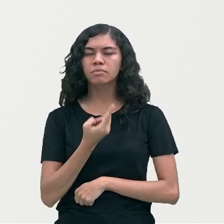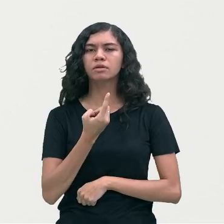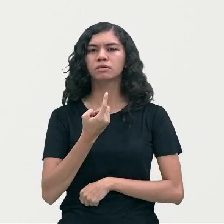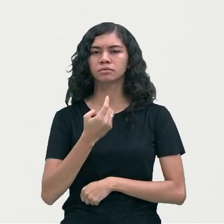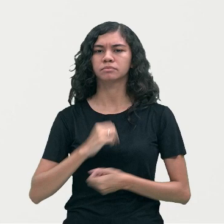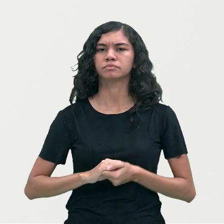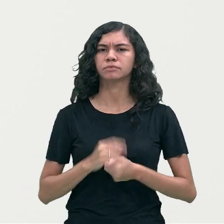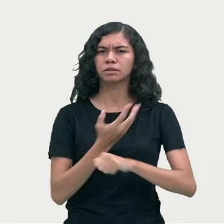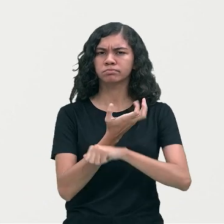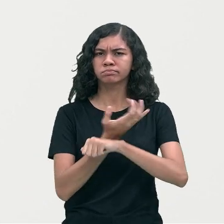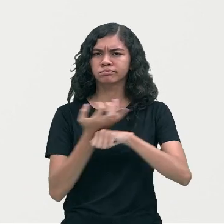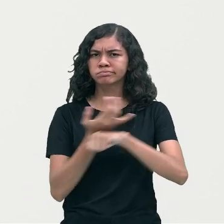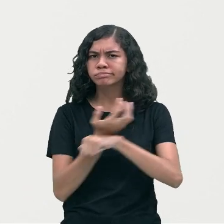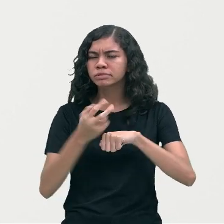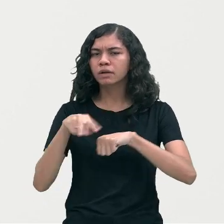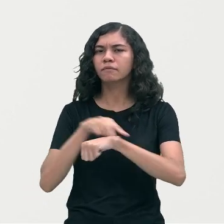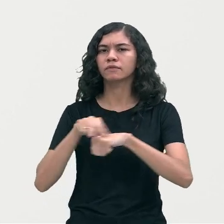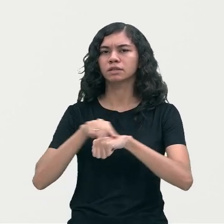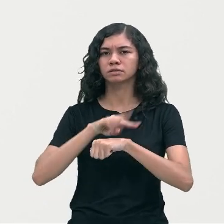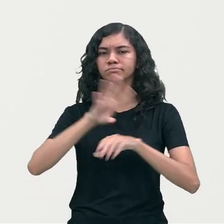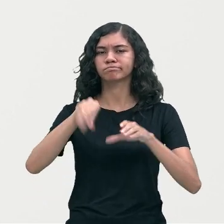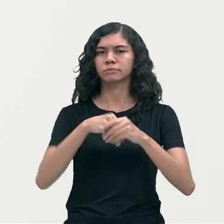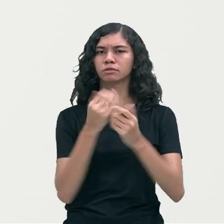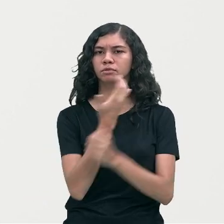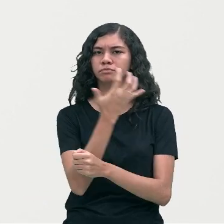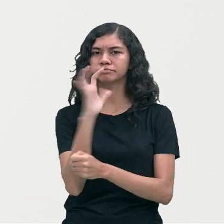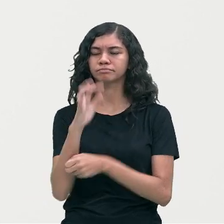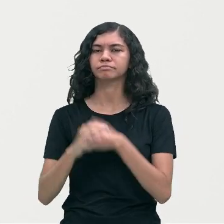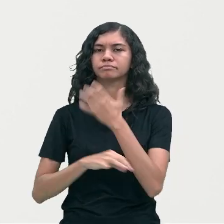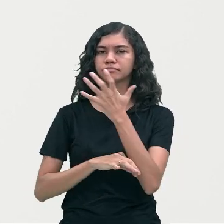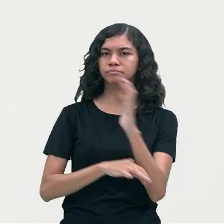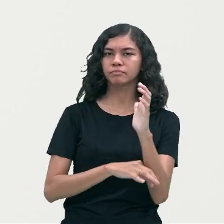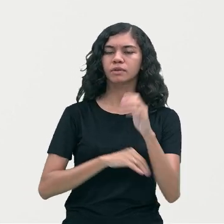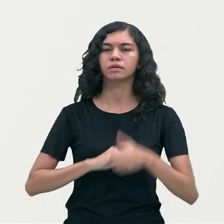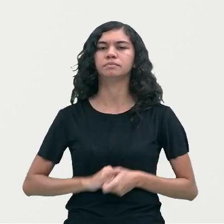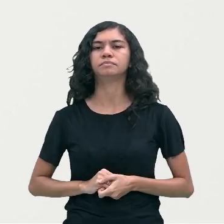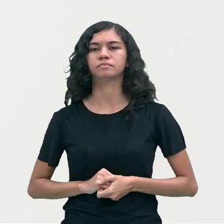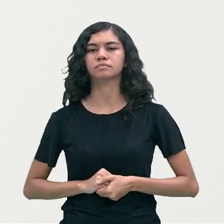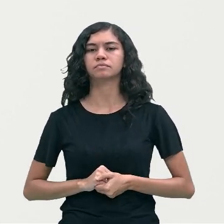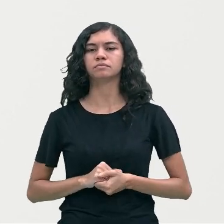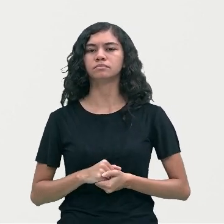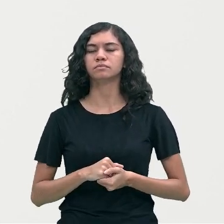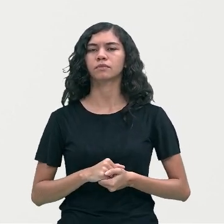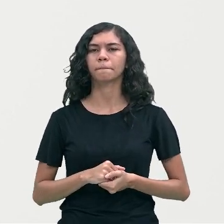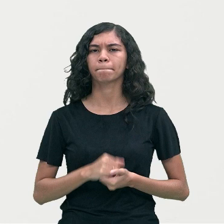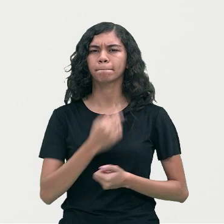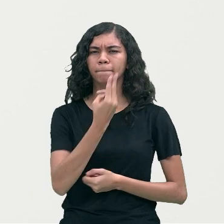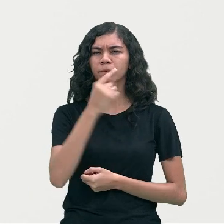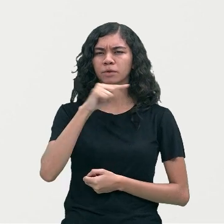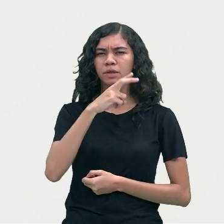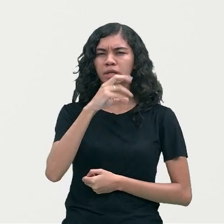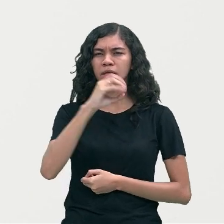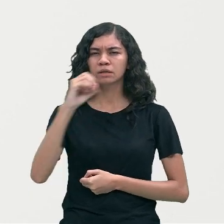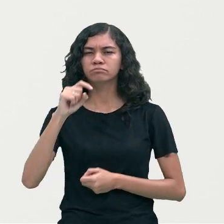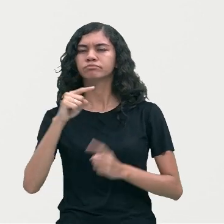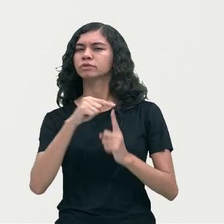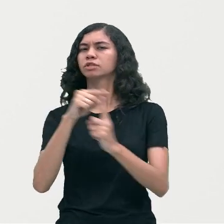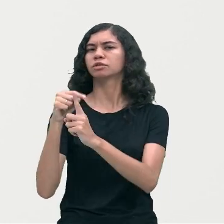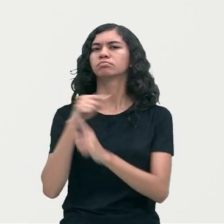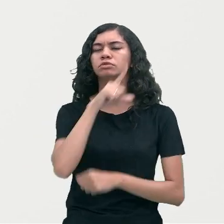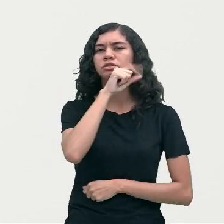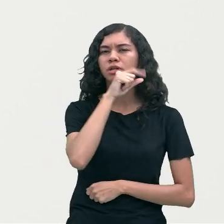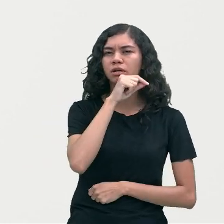vegetais só dentro da floresta amazônica. Então, 2.500 tipos de árvores, mais de 30 mil espécies